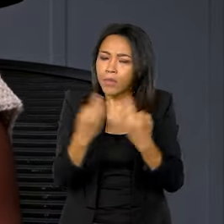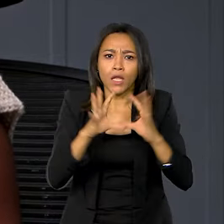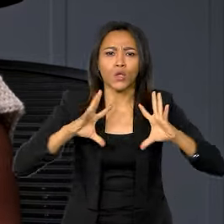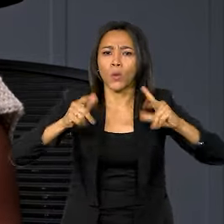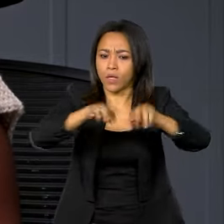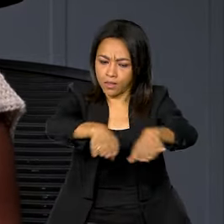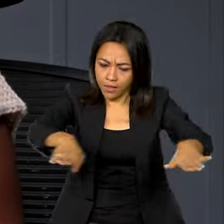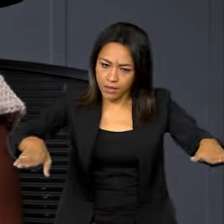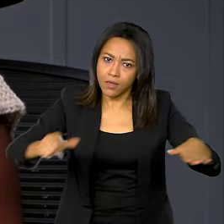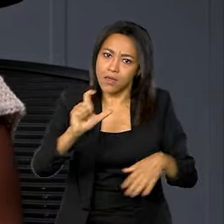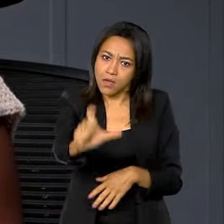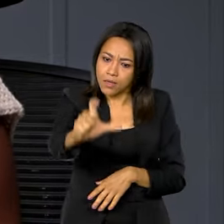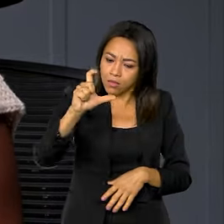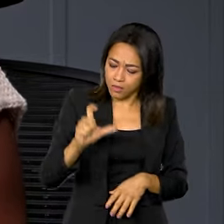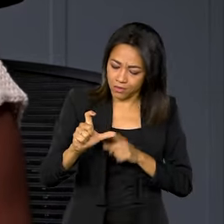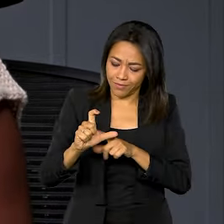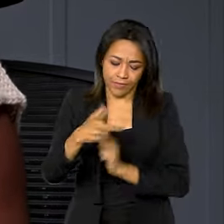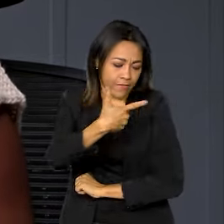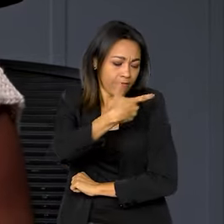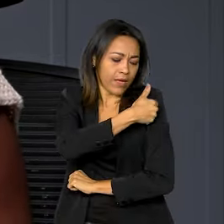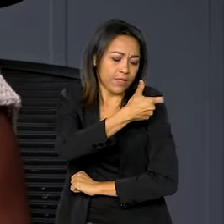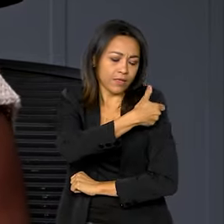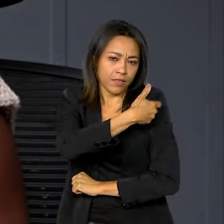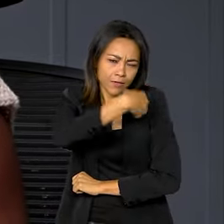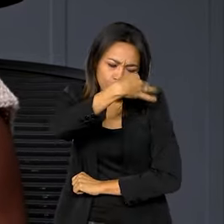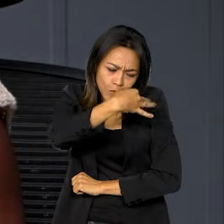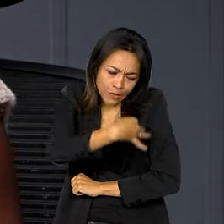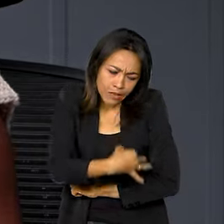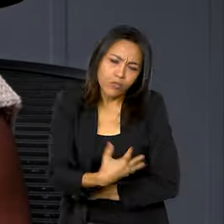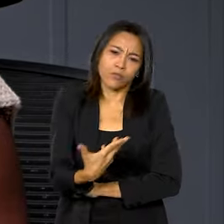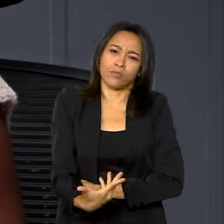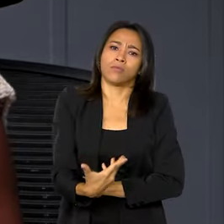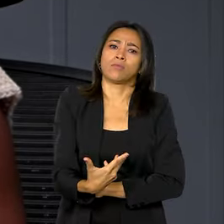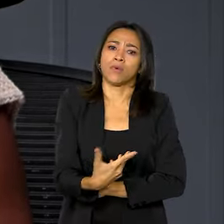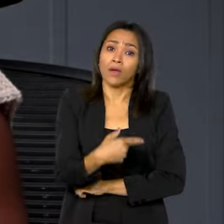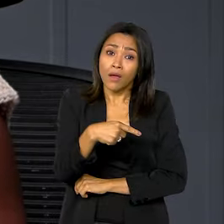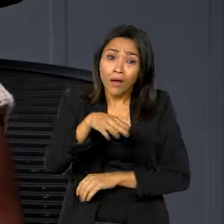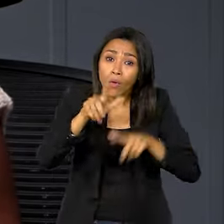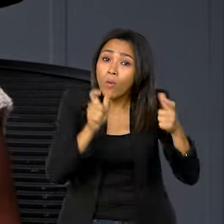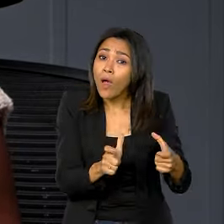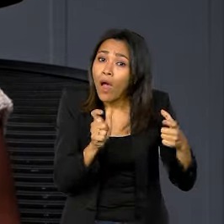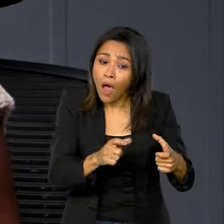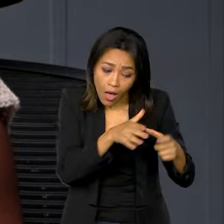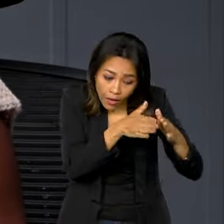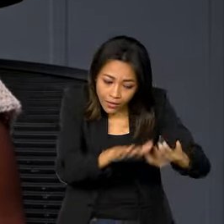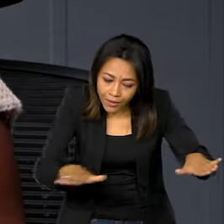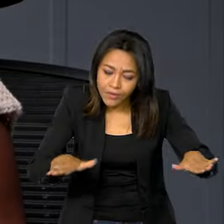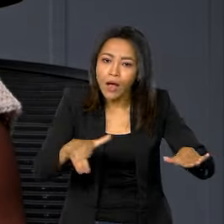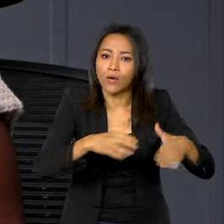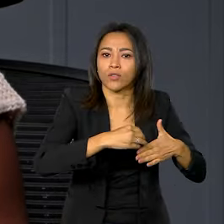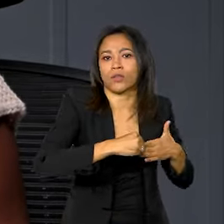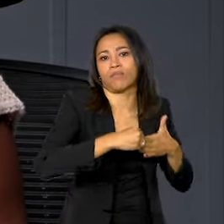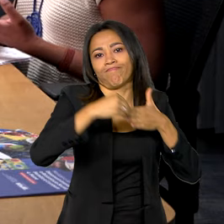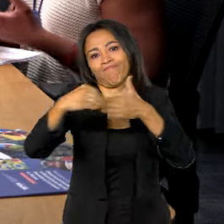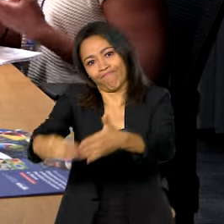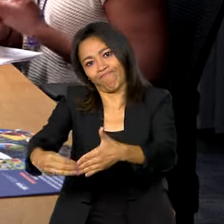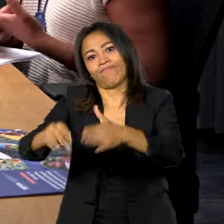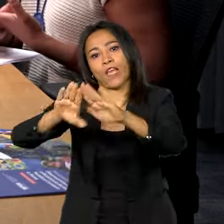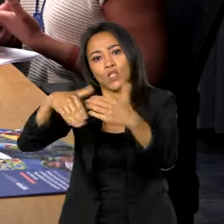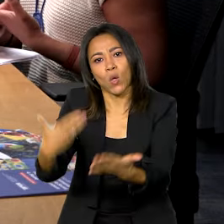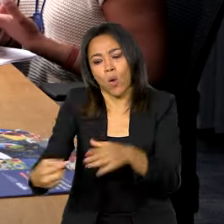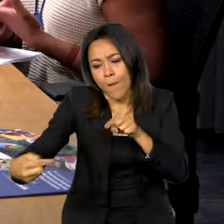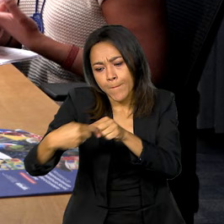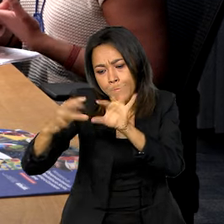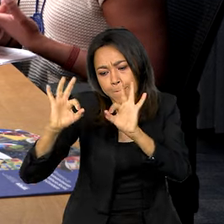calendário vacinal atualizado sabe todas as nossas crianças o lugar delas é na escola elas precisam estar frequentando a escola e